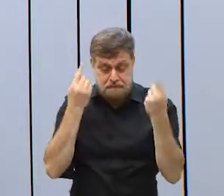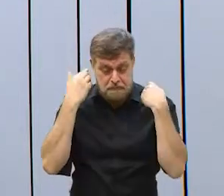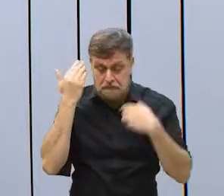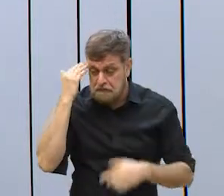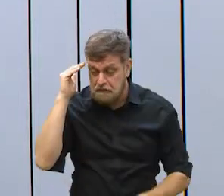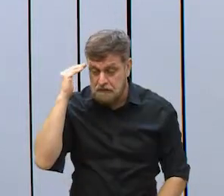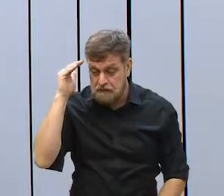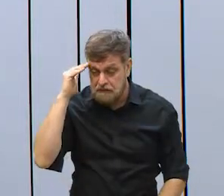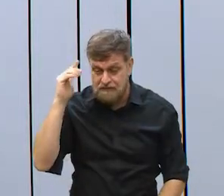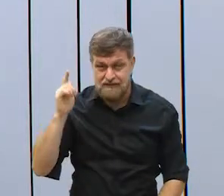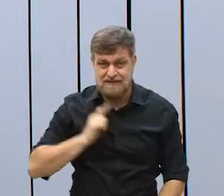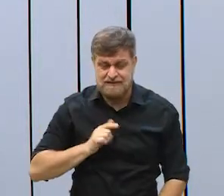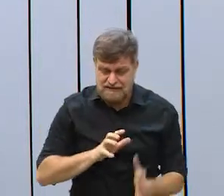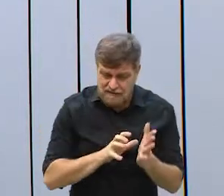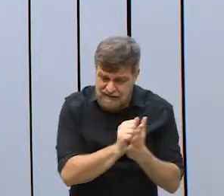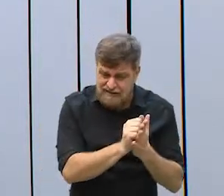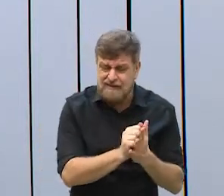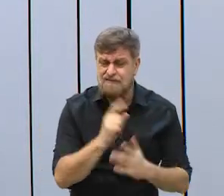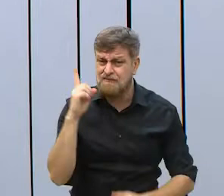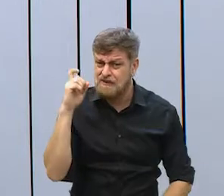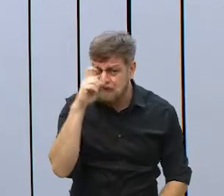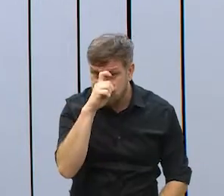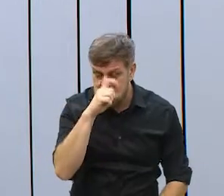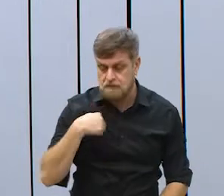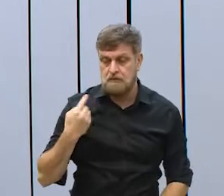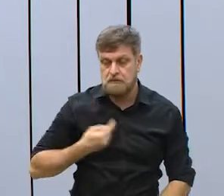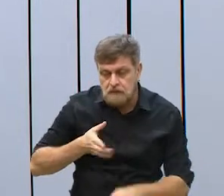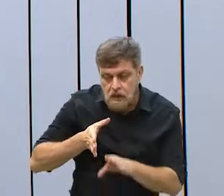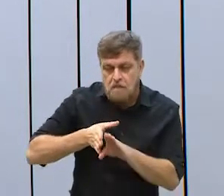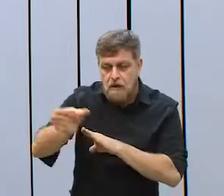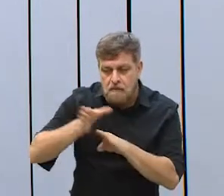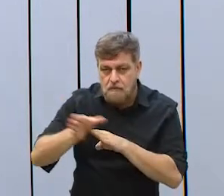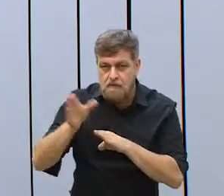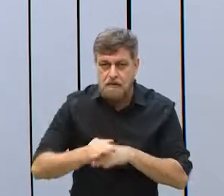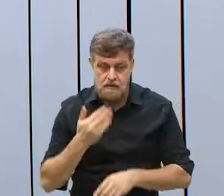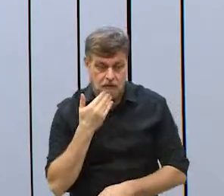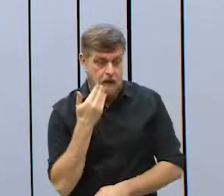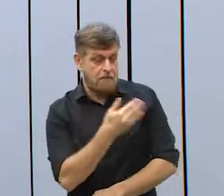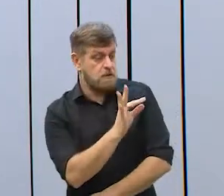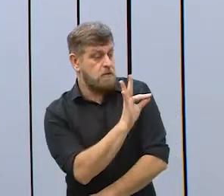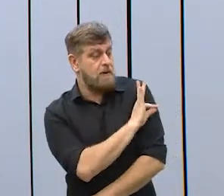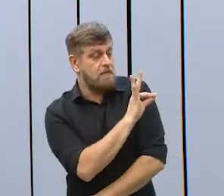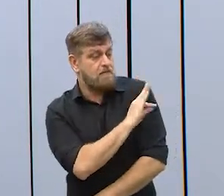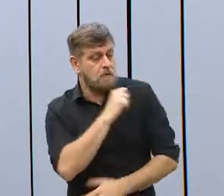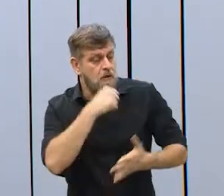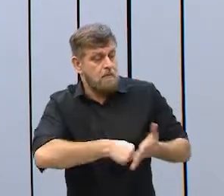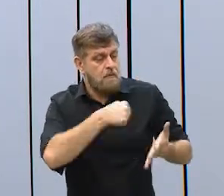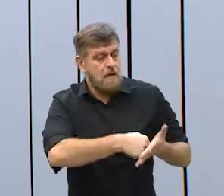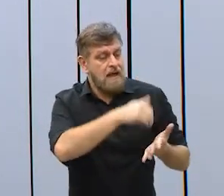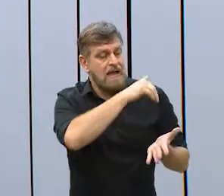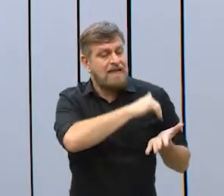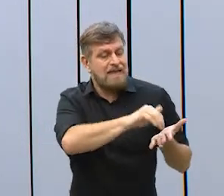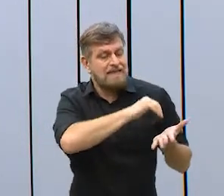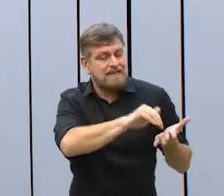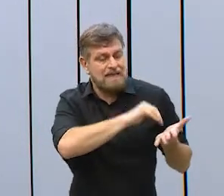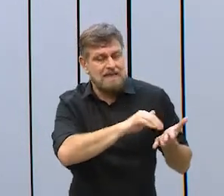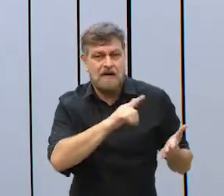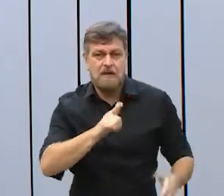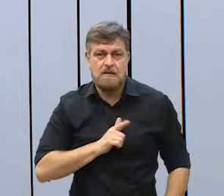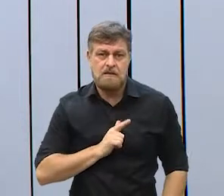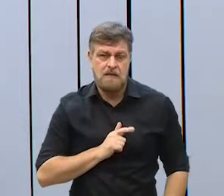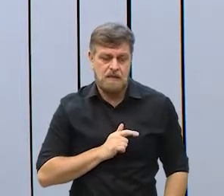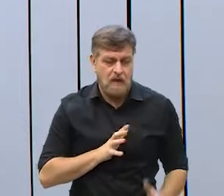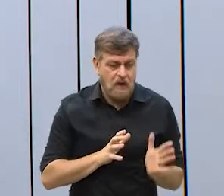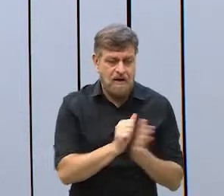técnicas ali dentro do cadastro. Então a gente também está cobrando, principalmente da prefeitura, da secretária, que use nos